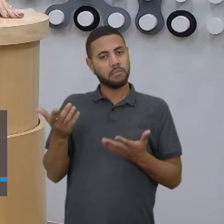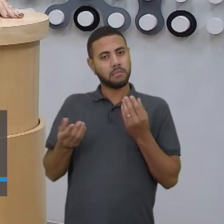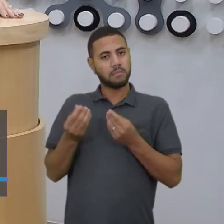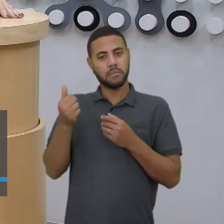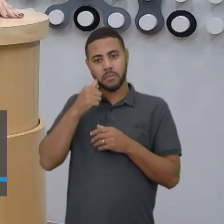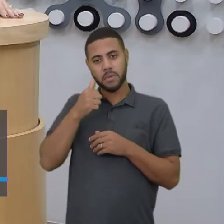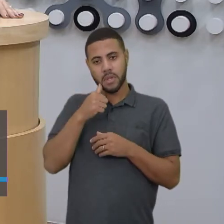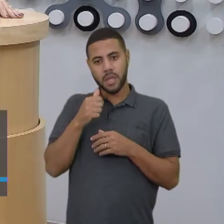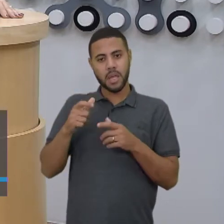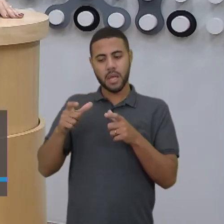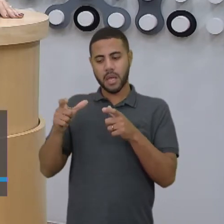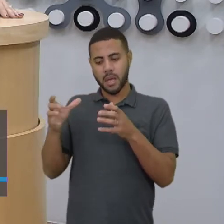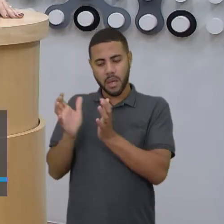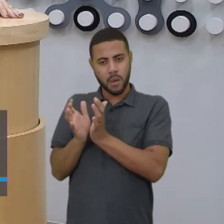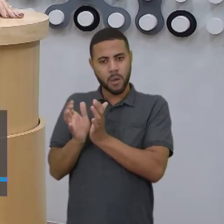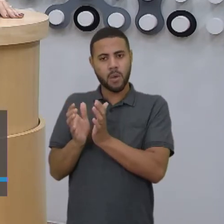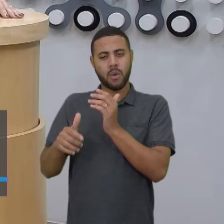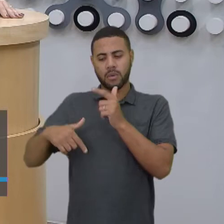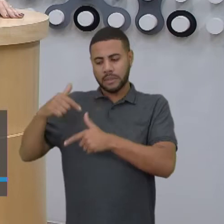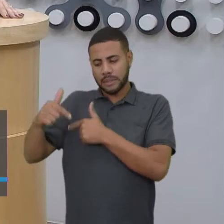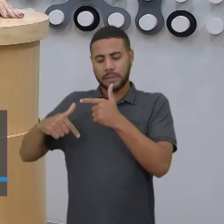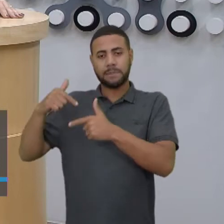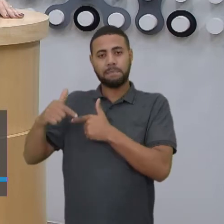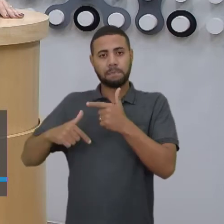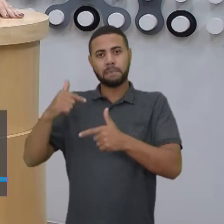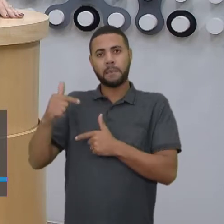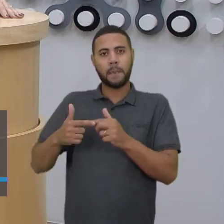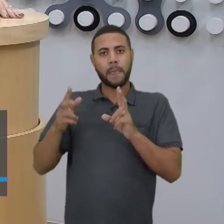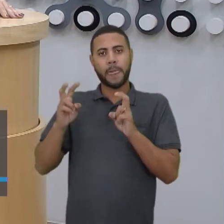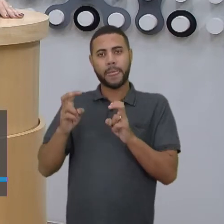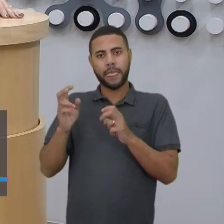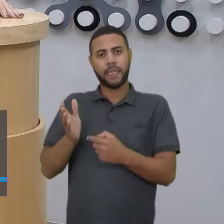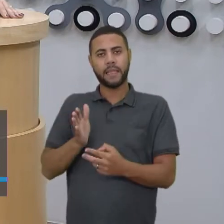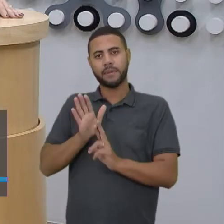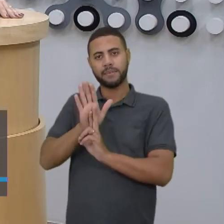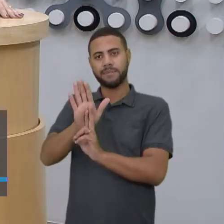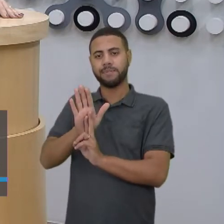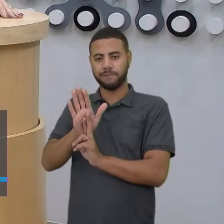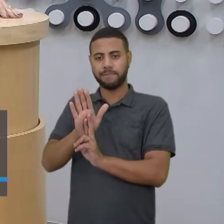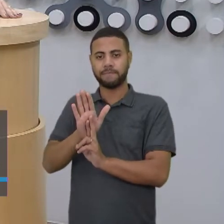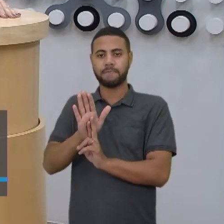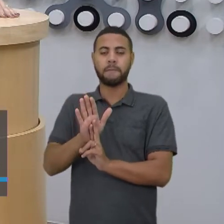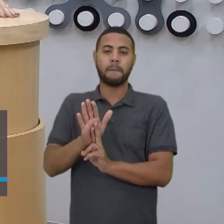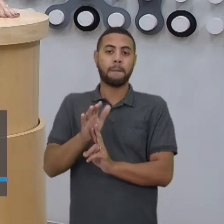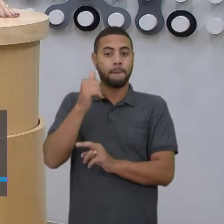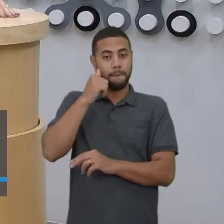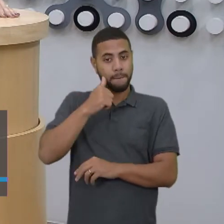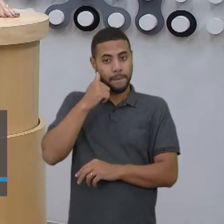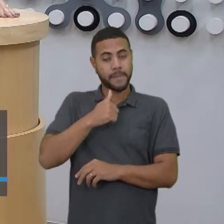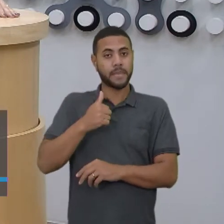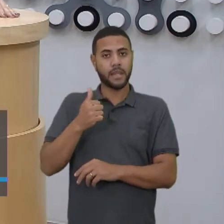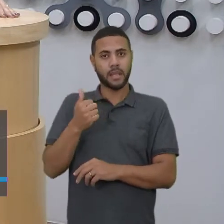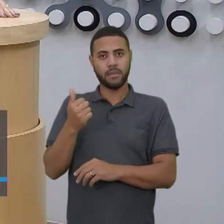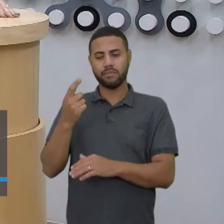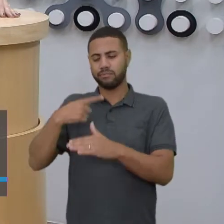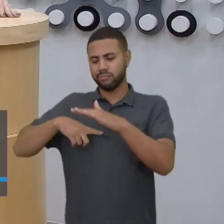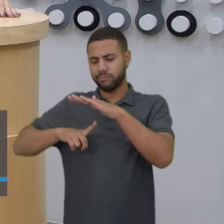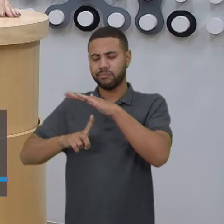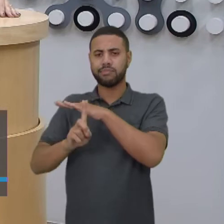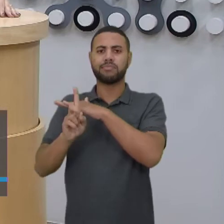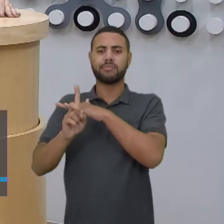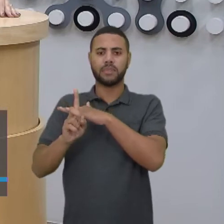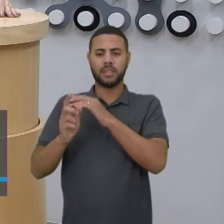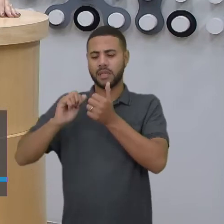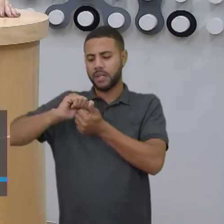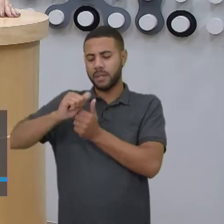trabalhamos muito e aí reforçamos a questão da representatividade. Sim. A mulher à frente no esporte, a mulher